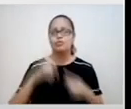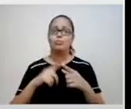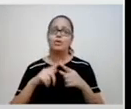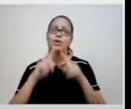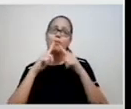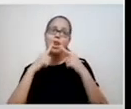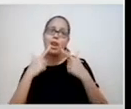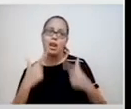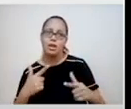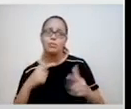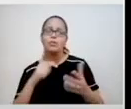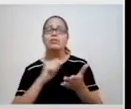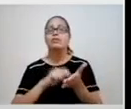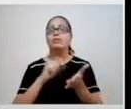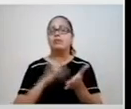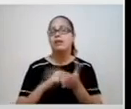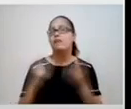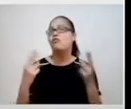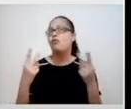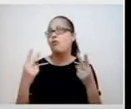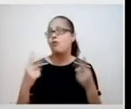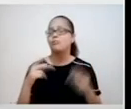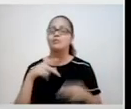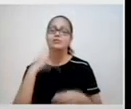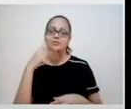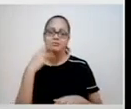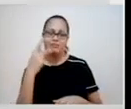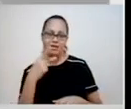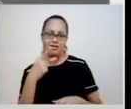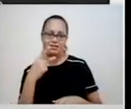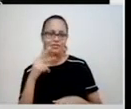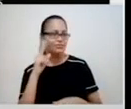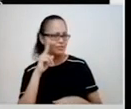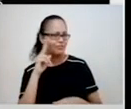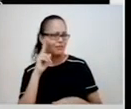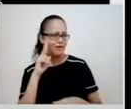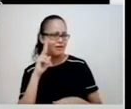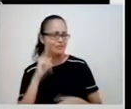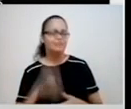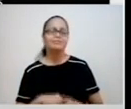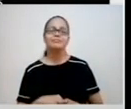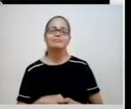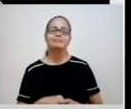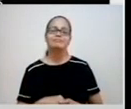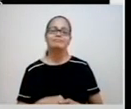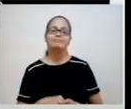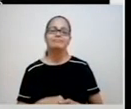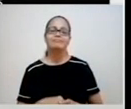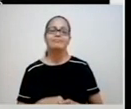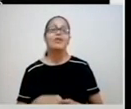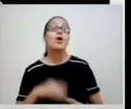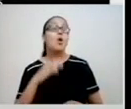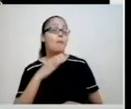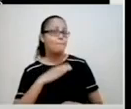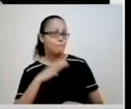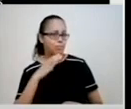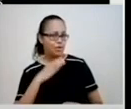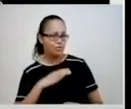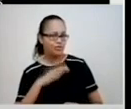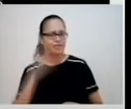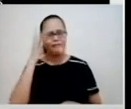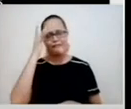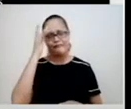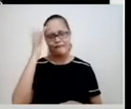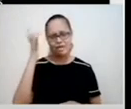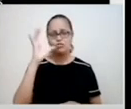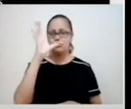se escreve exatamente como se fala. Vamos recordá-lo? Olha só. Pois é, o português é muito